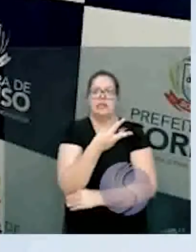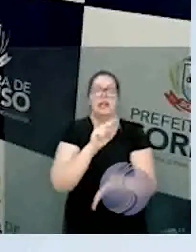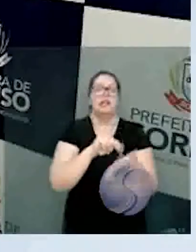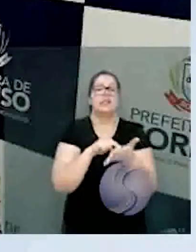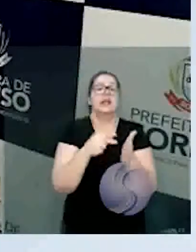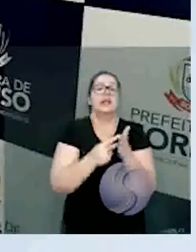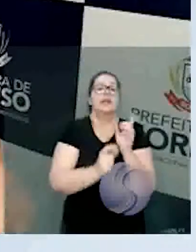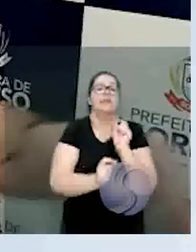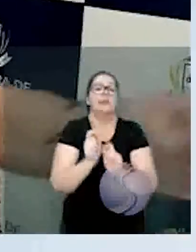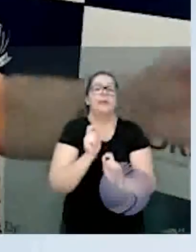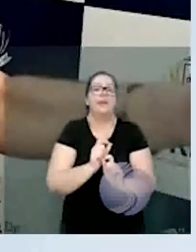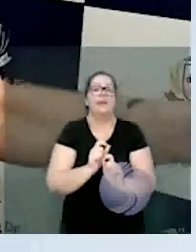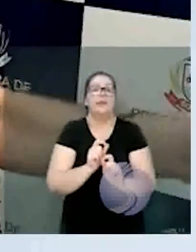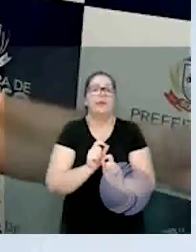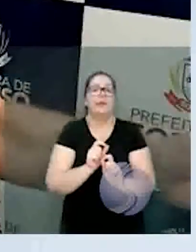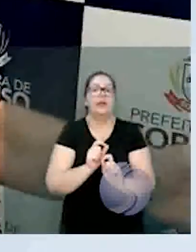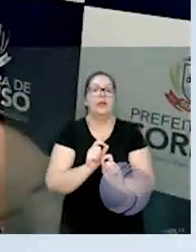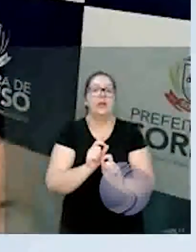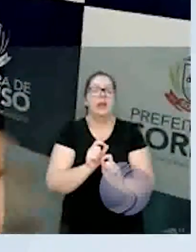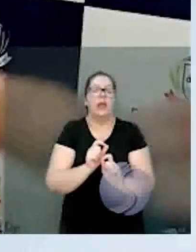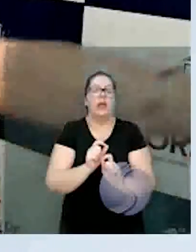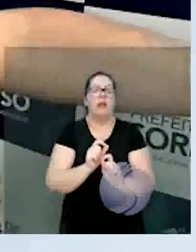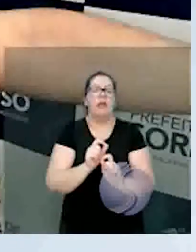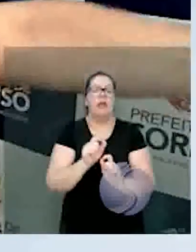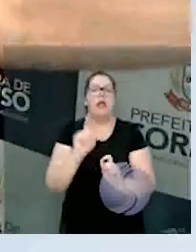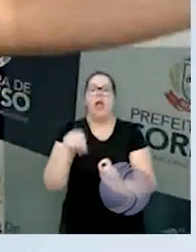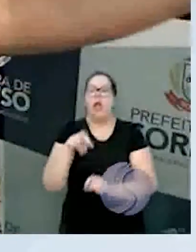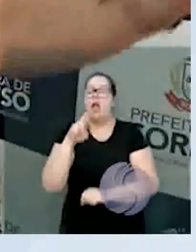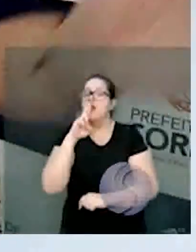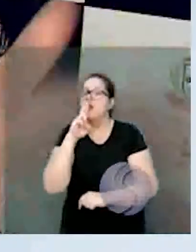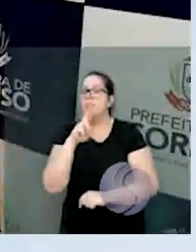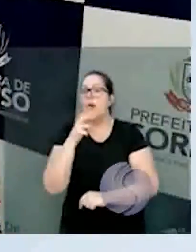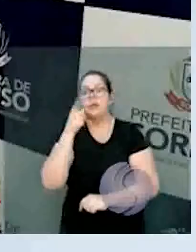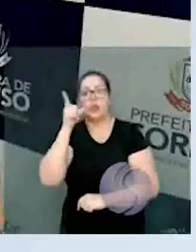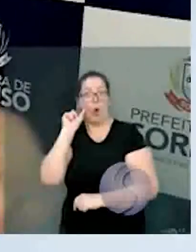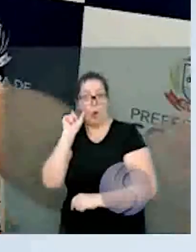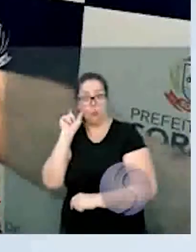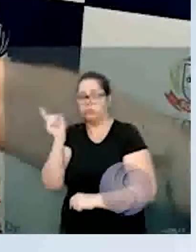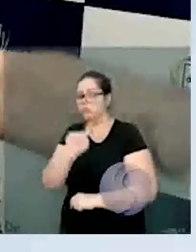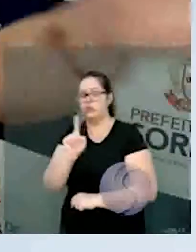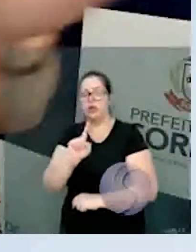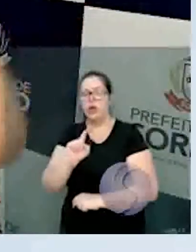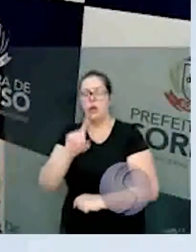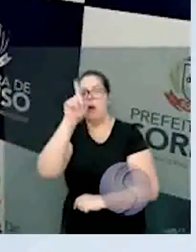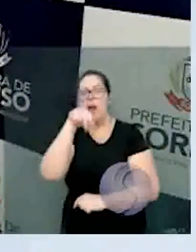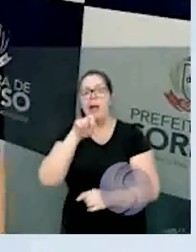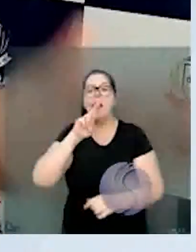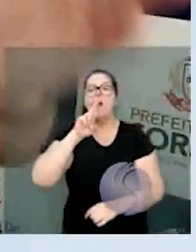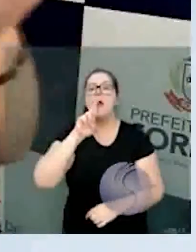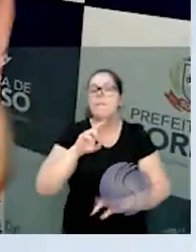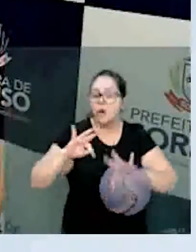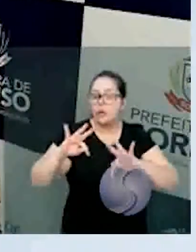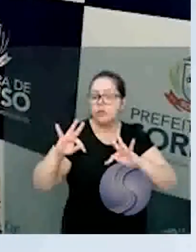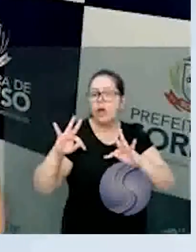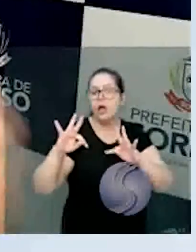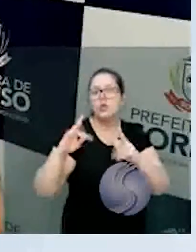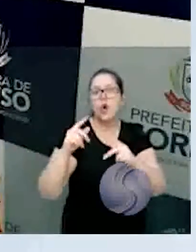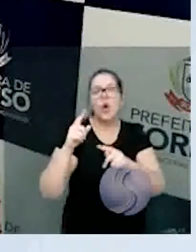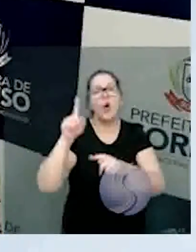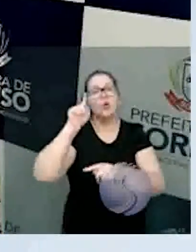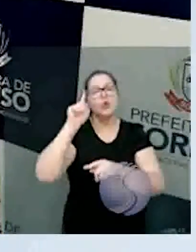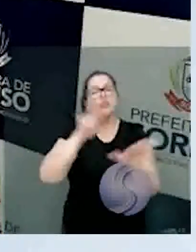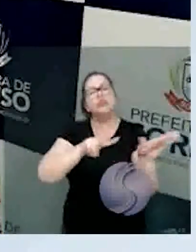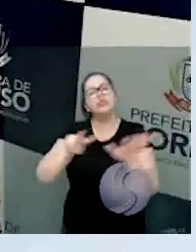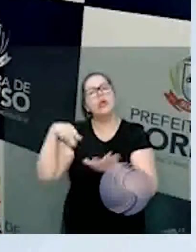esses casos não são todos de ontem, tá? São aí desde o dia 2 para cá que vem atrasando a situação do